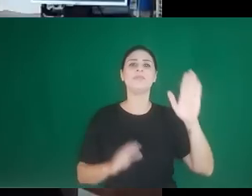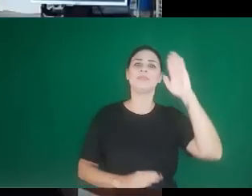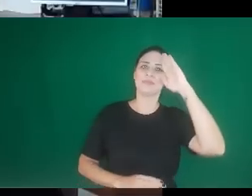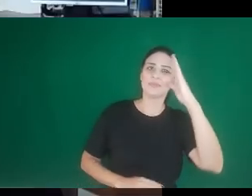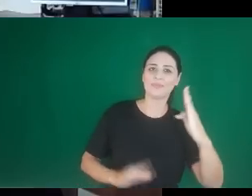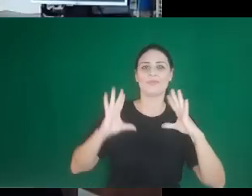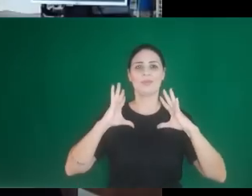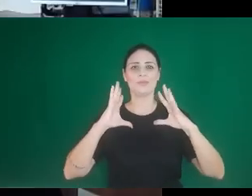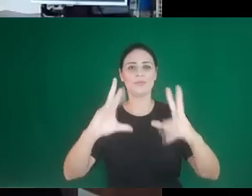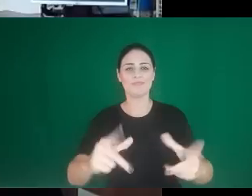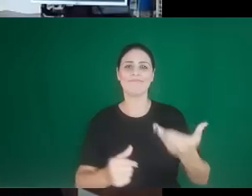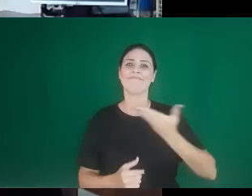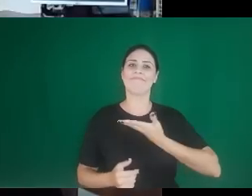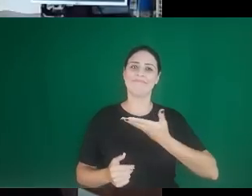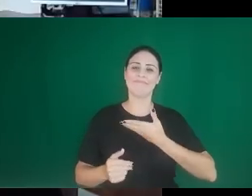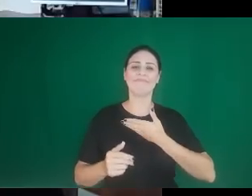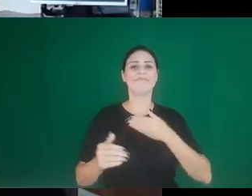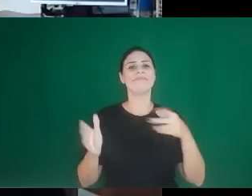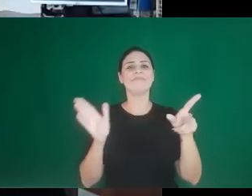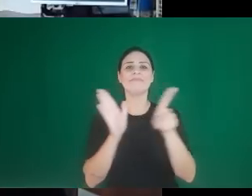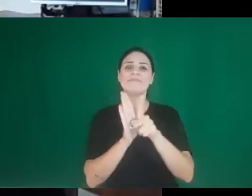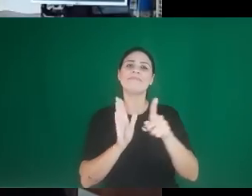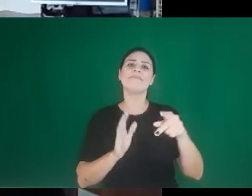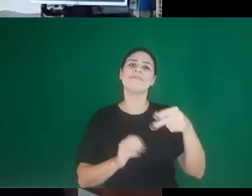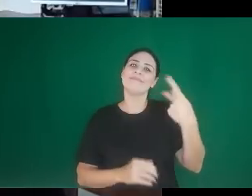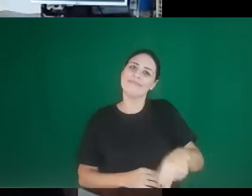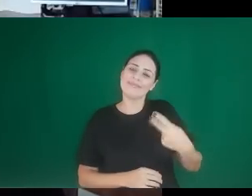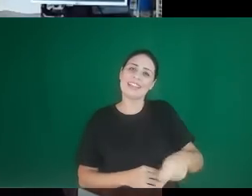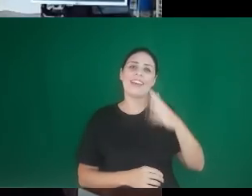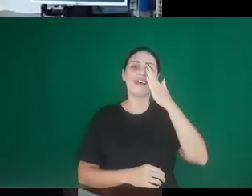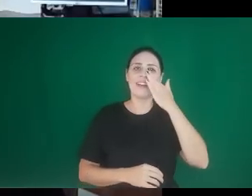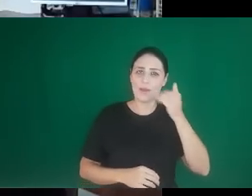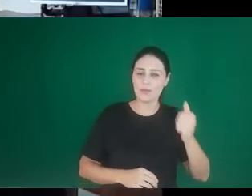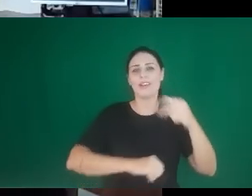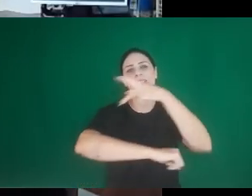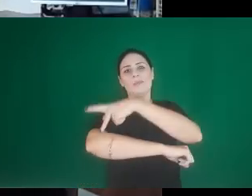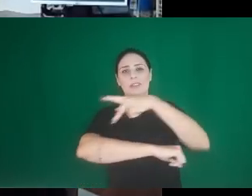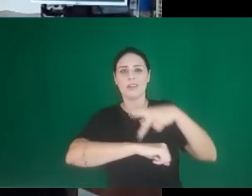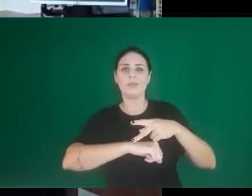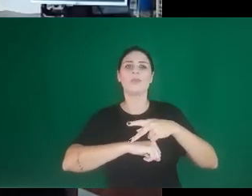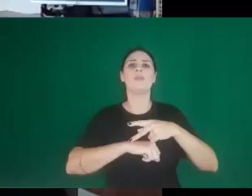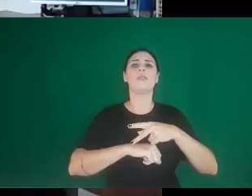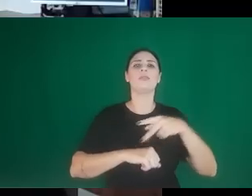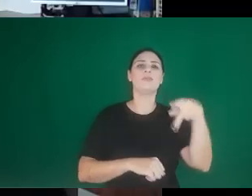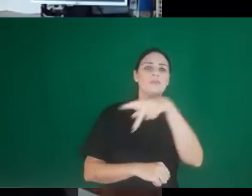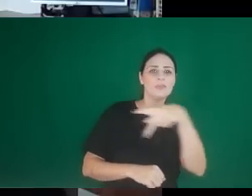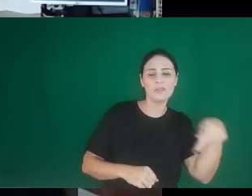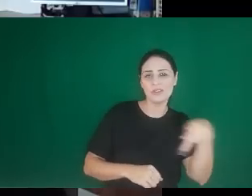Olá a todos os colegas da rede, a todas as minhas colegas, aos